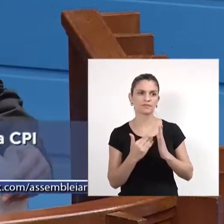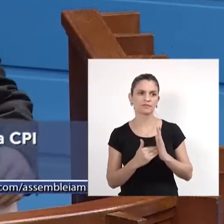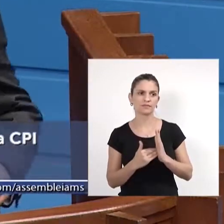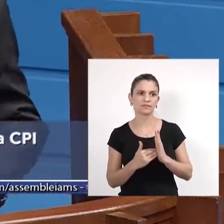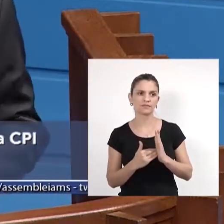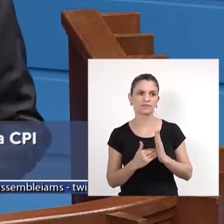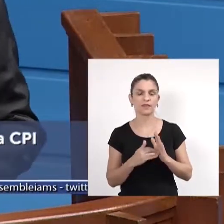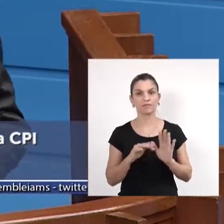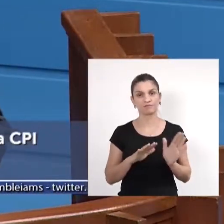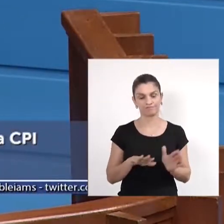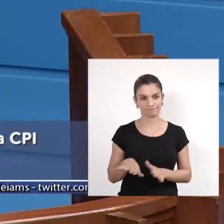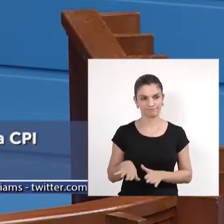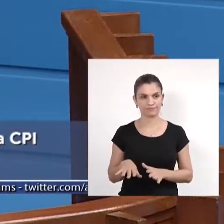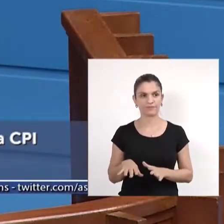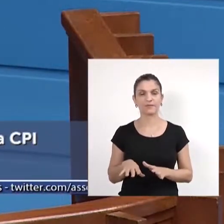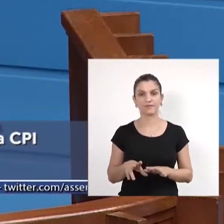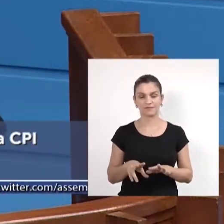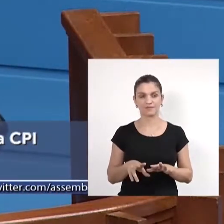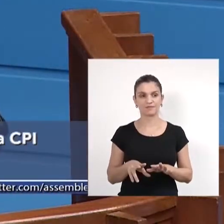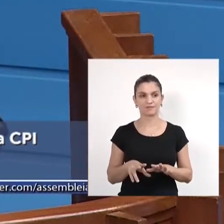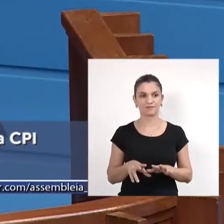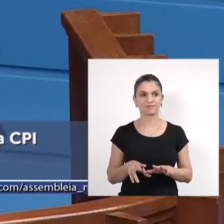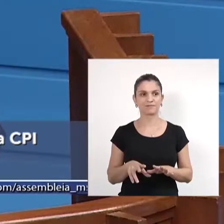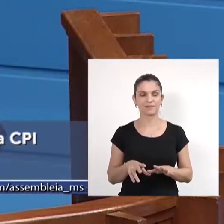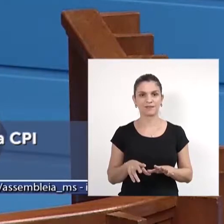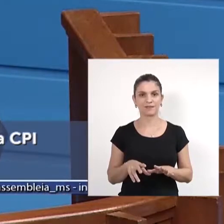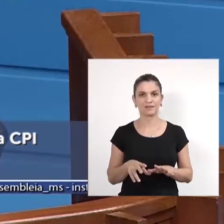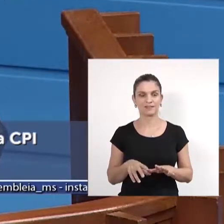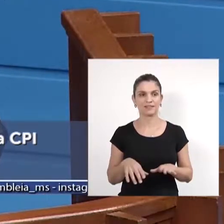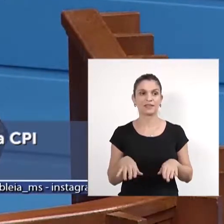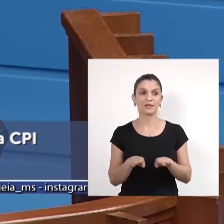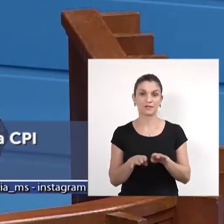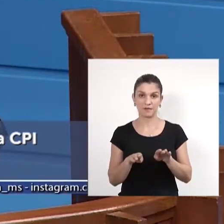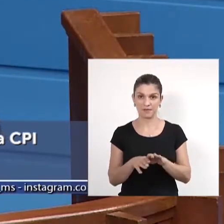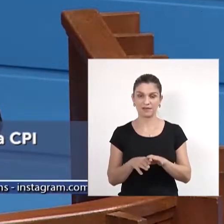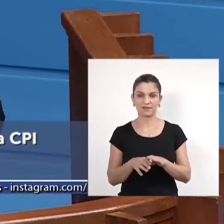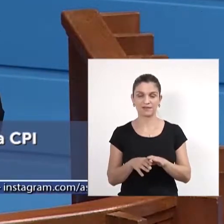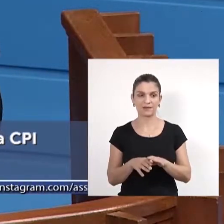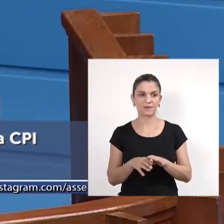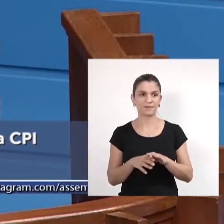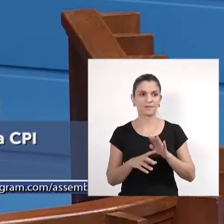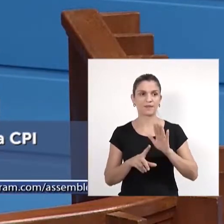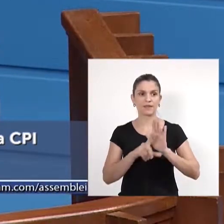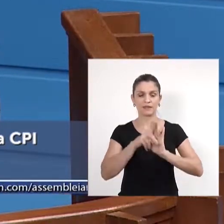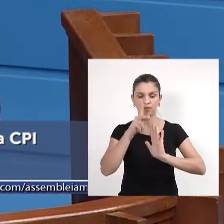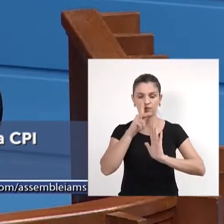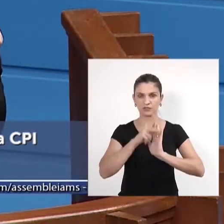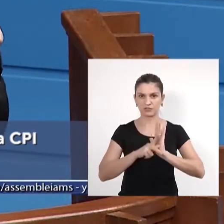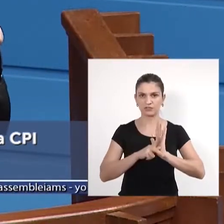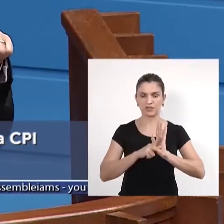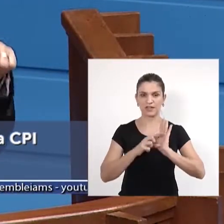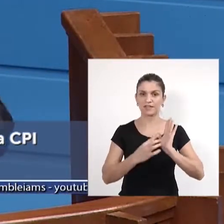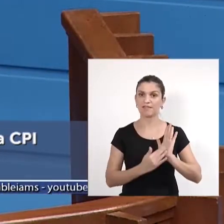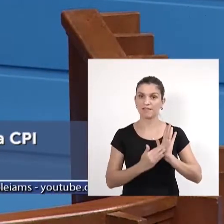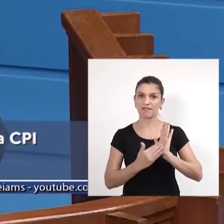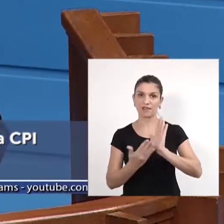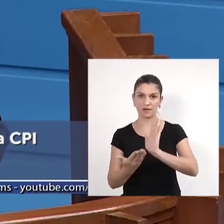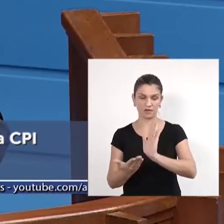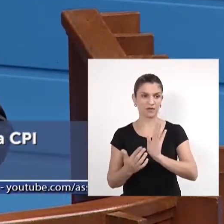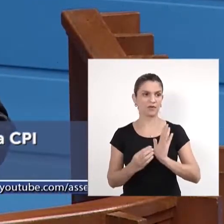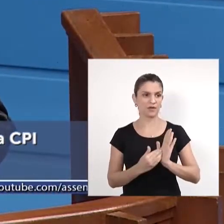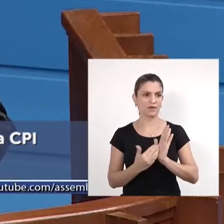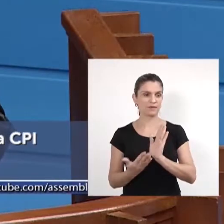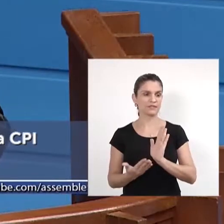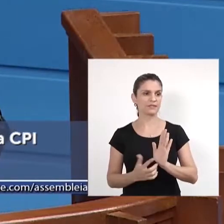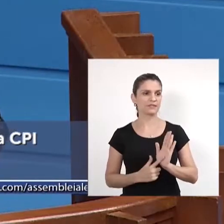Uma outra questão também que quero apresentar como projeto de lei, que já funciona na Sanesul, na empresa concessionária de